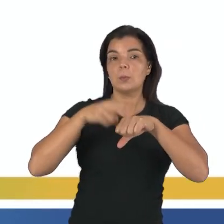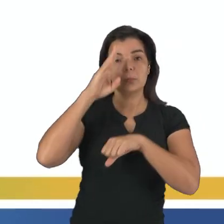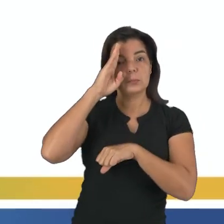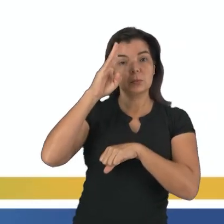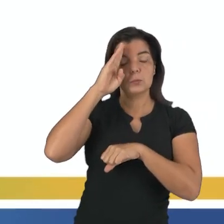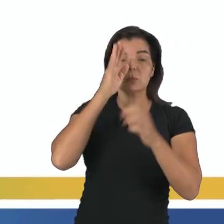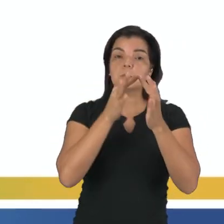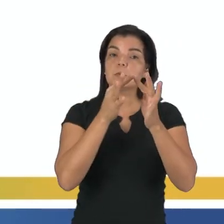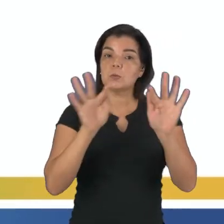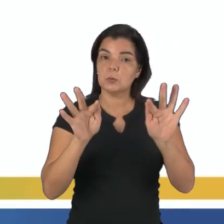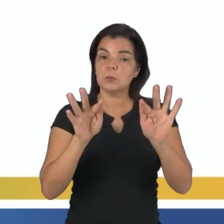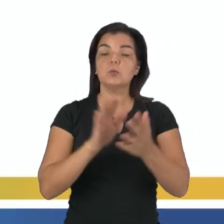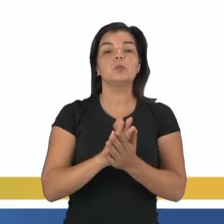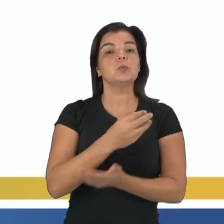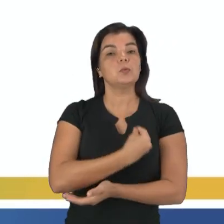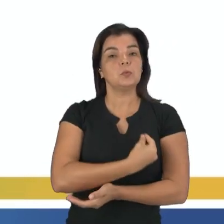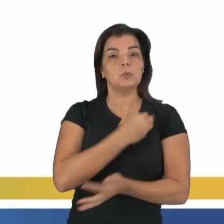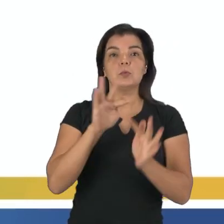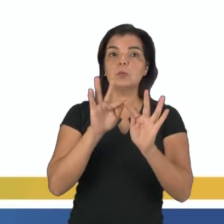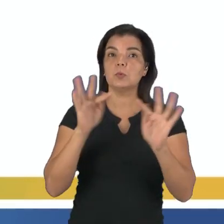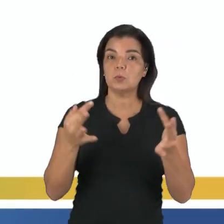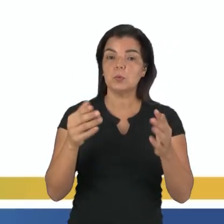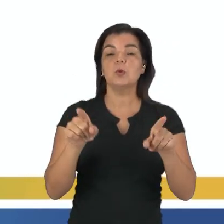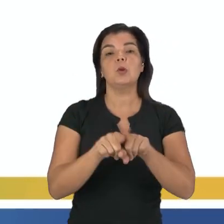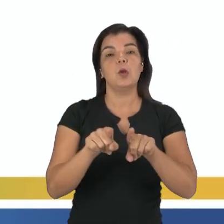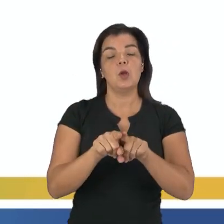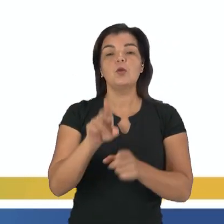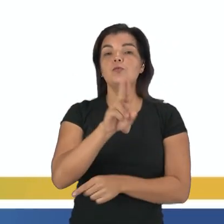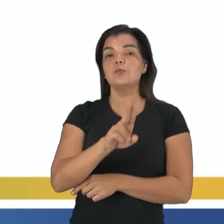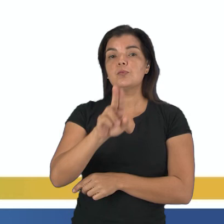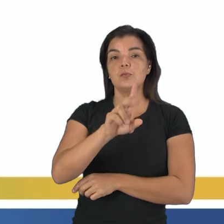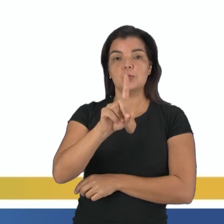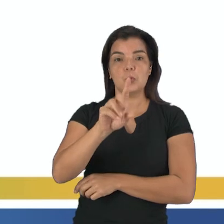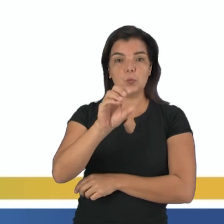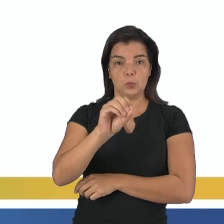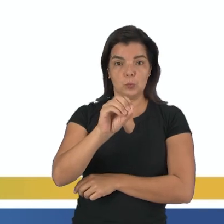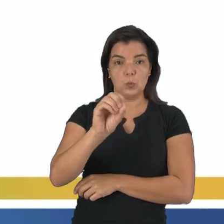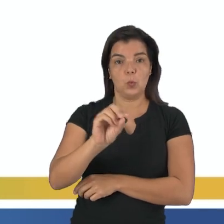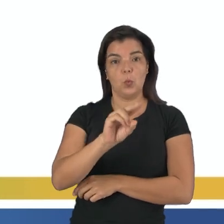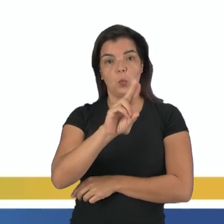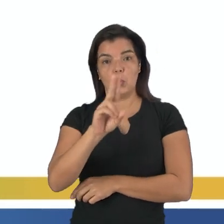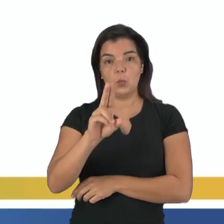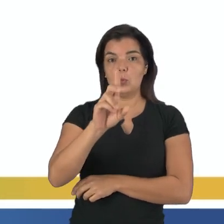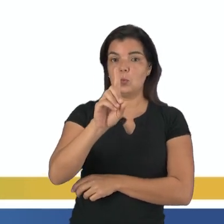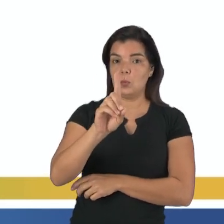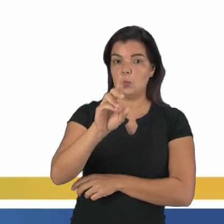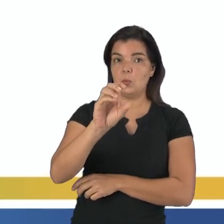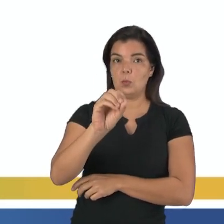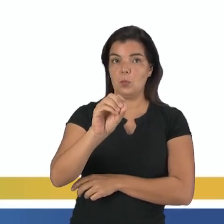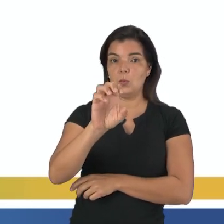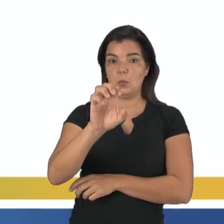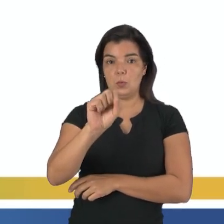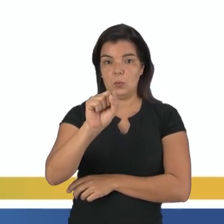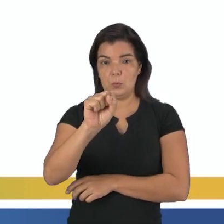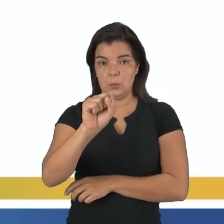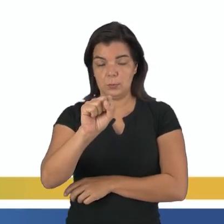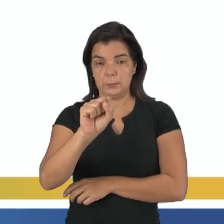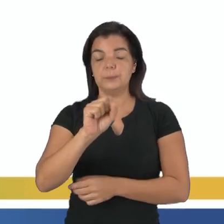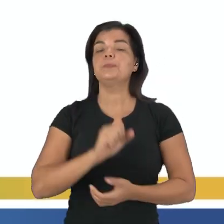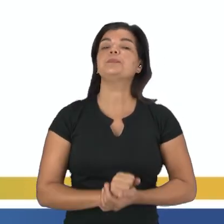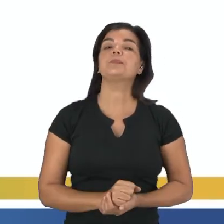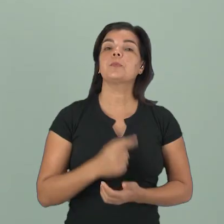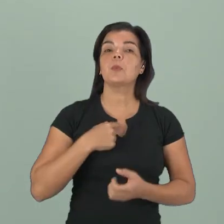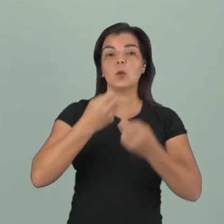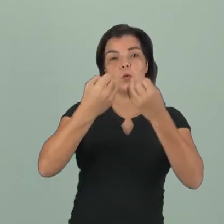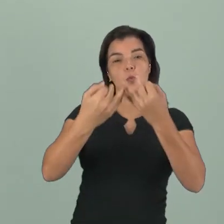E para o Simple Present, nós usamos o do ou o does. Lembrando que o presente simples é aquele tempo verbal que a gente usa para